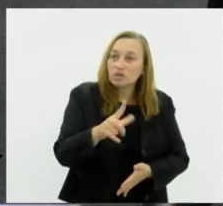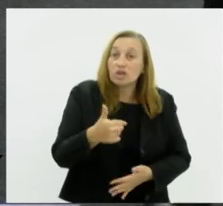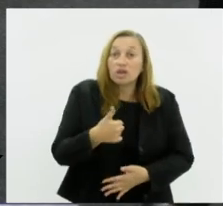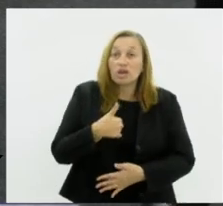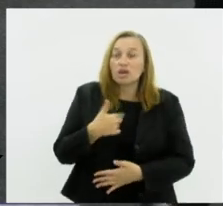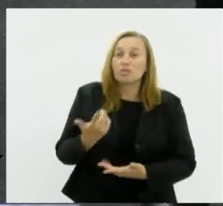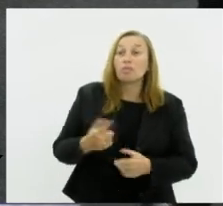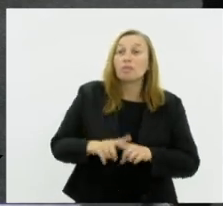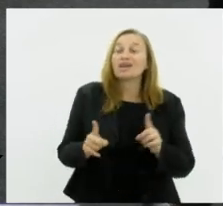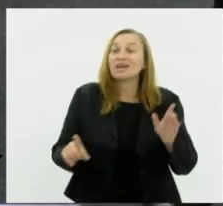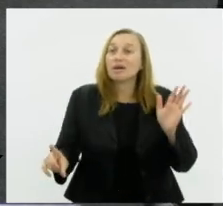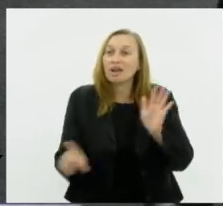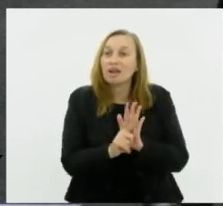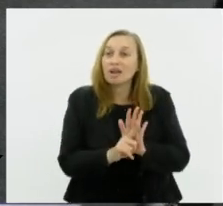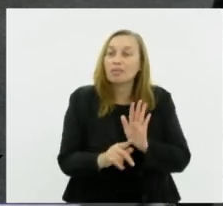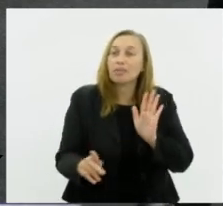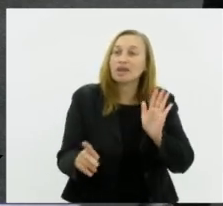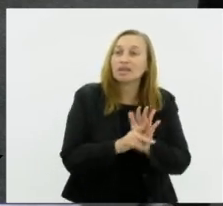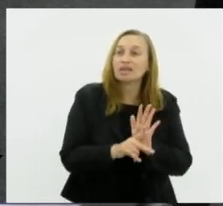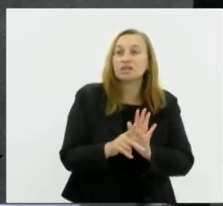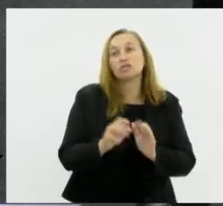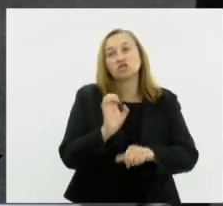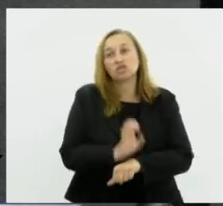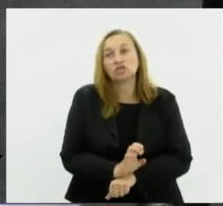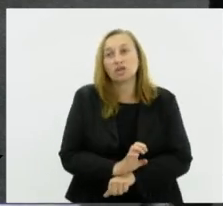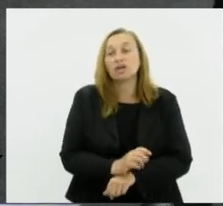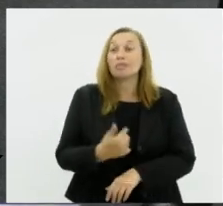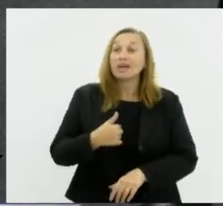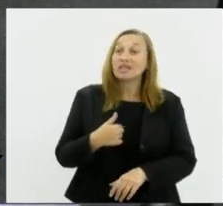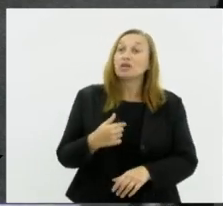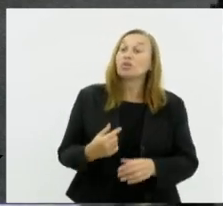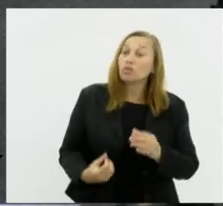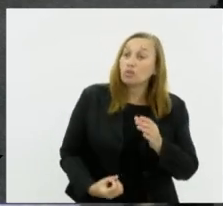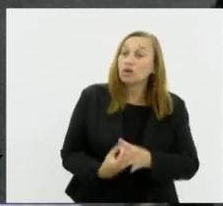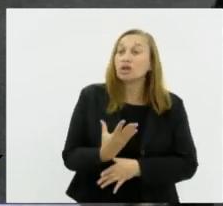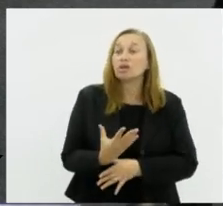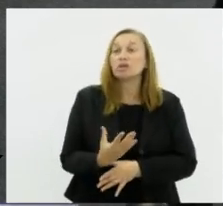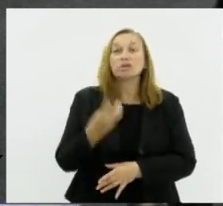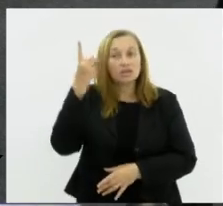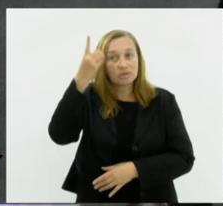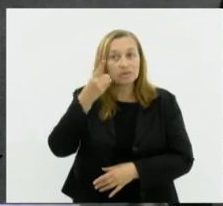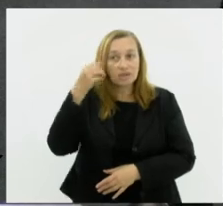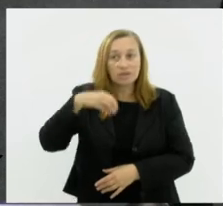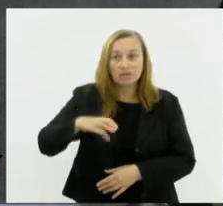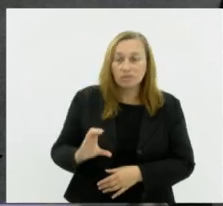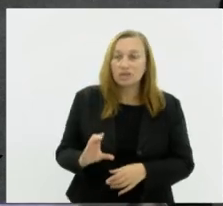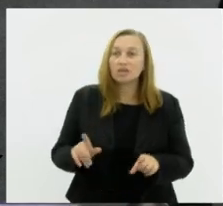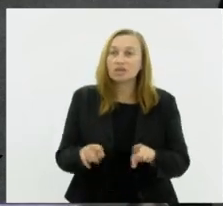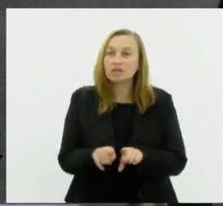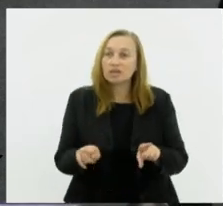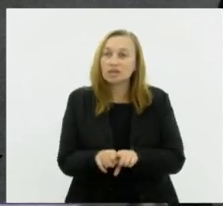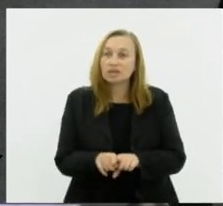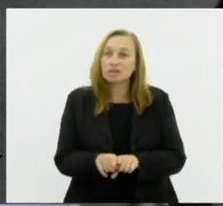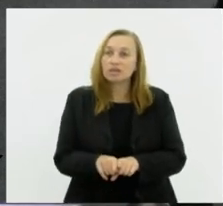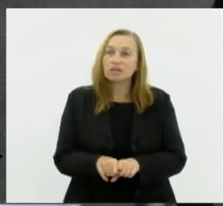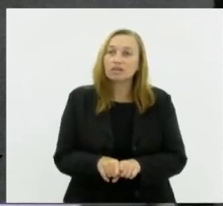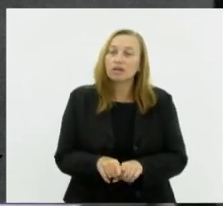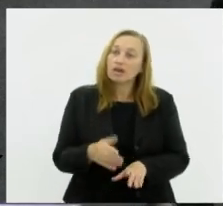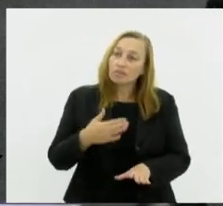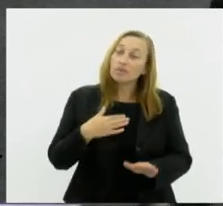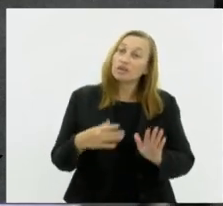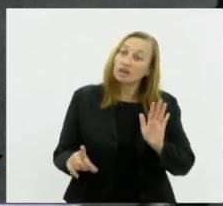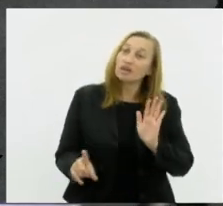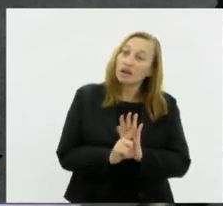lei é do Estado, estou fazendo agora com Vossa Excelência também. Vossa Excelência vai ser autor junto. O deputado Carlos Mico, todo dia, disse, essa lei é de minha autoria. Vossa